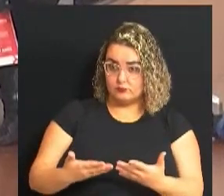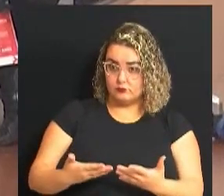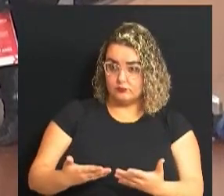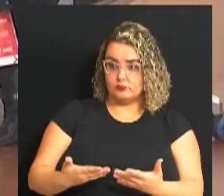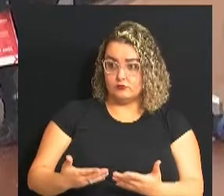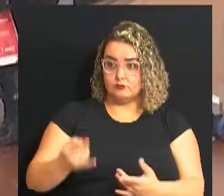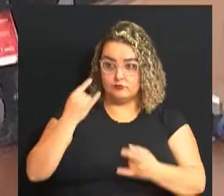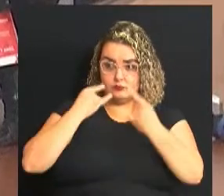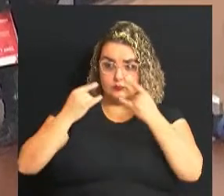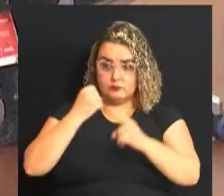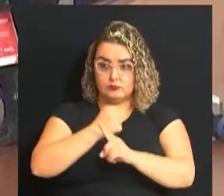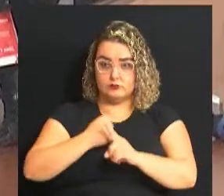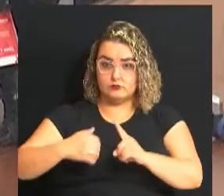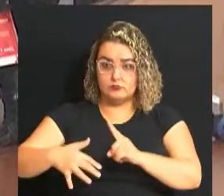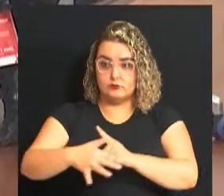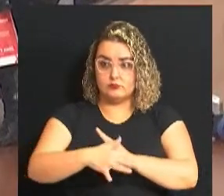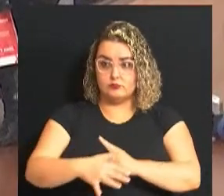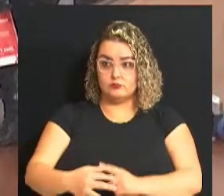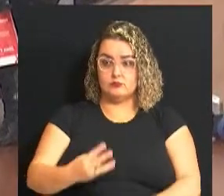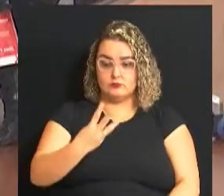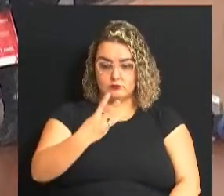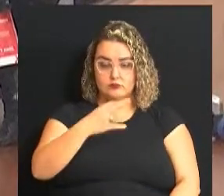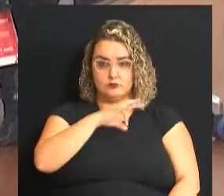interesse social até 3 salários mínimos,